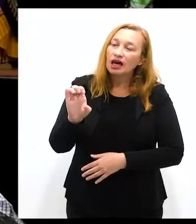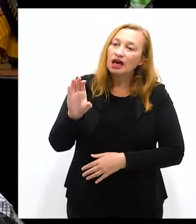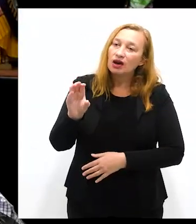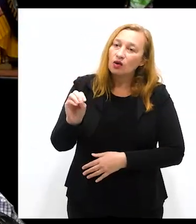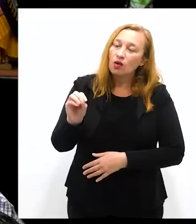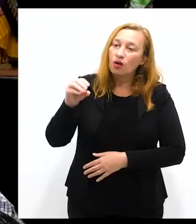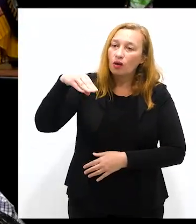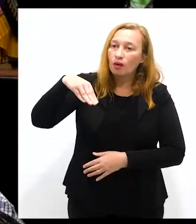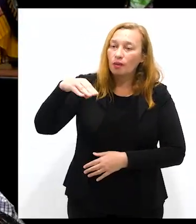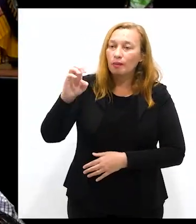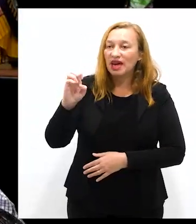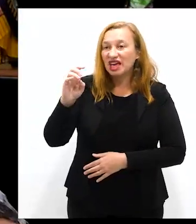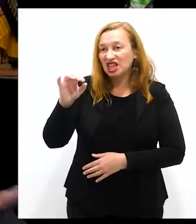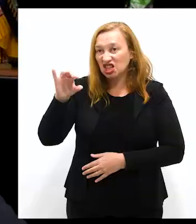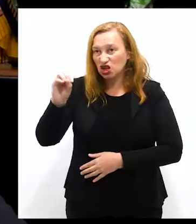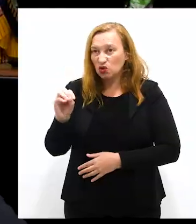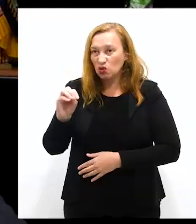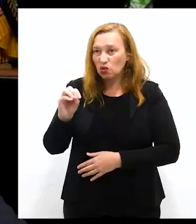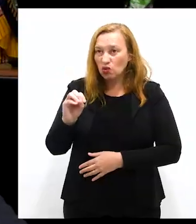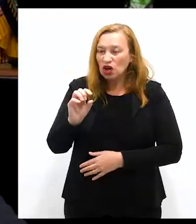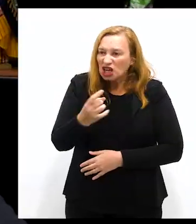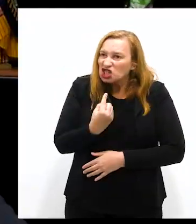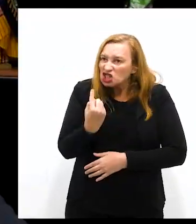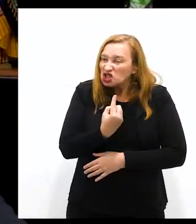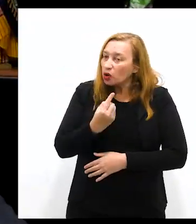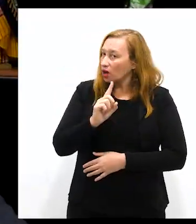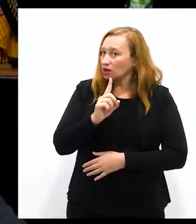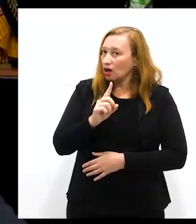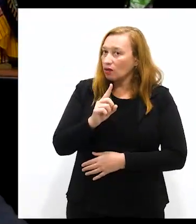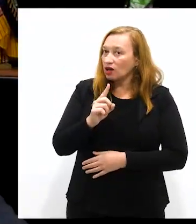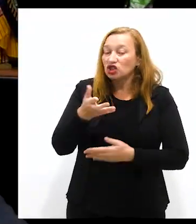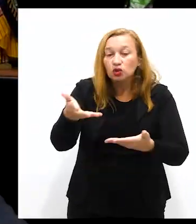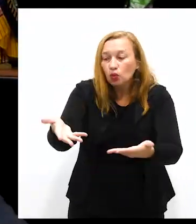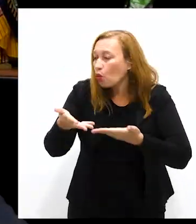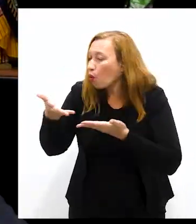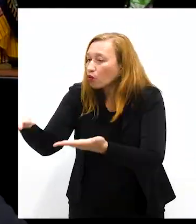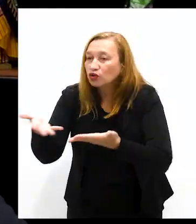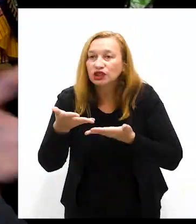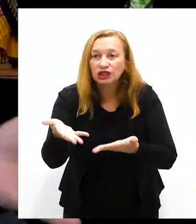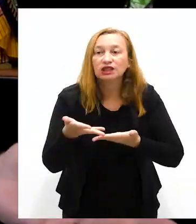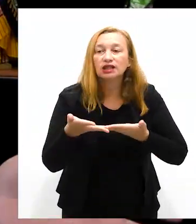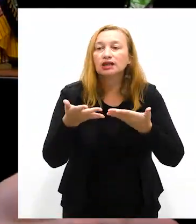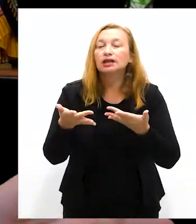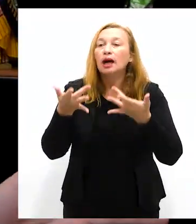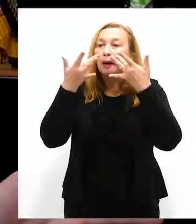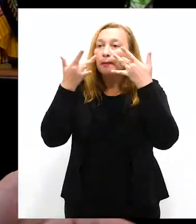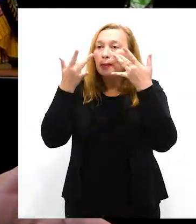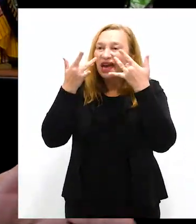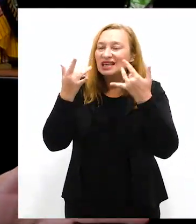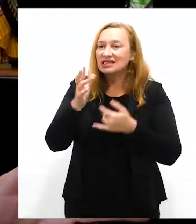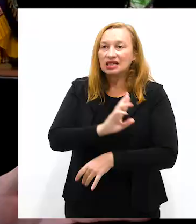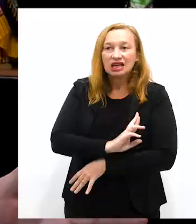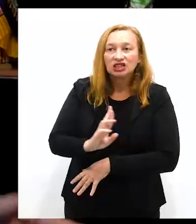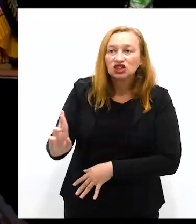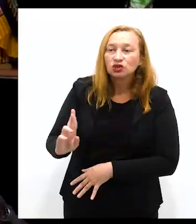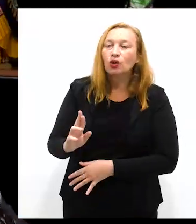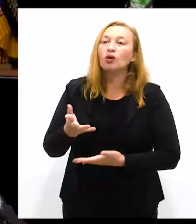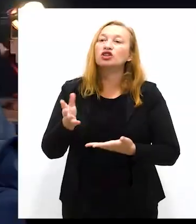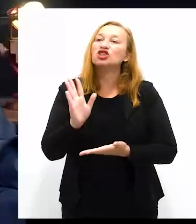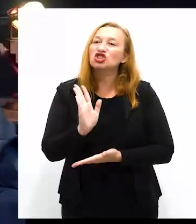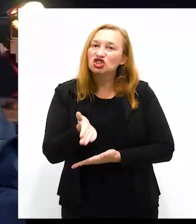espetáculo ecumênico, né? A gente não se restringe só. Isso é importante. Convida, né, diversas